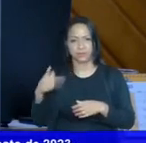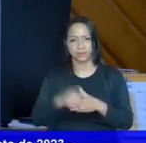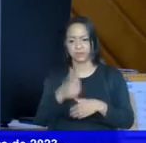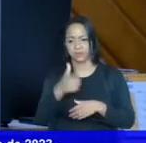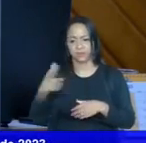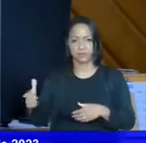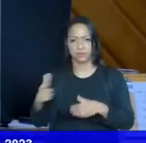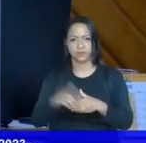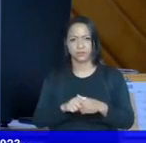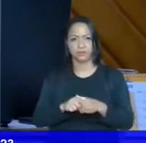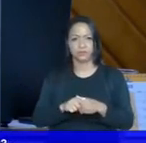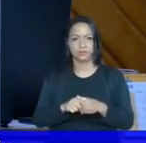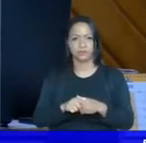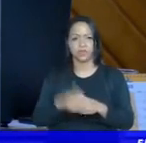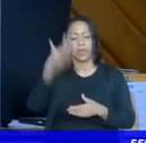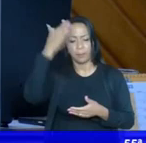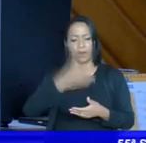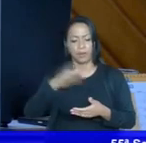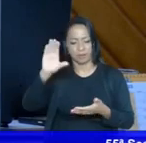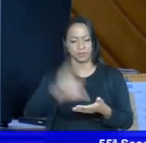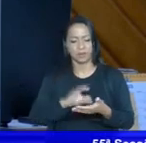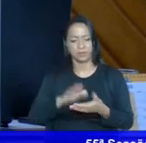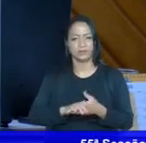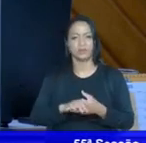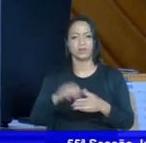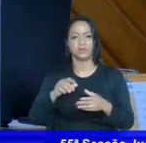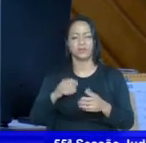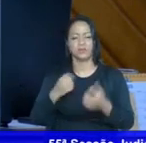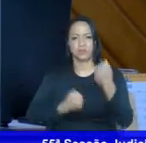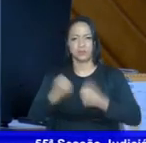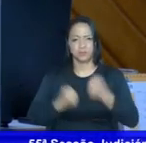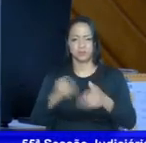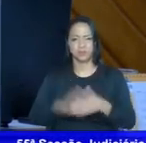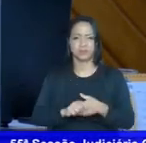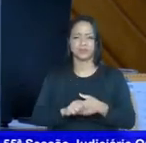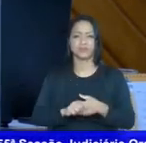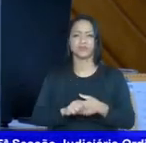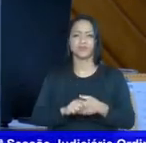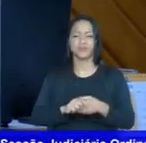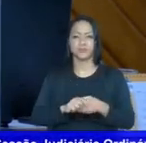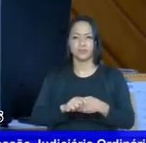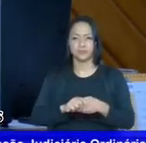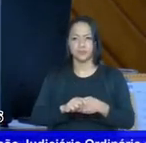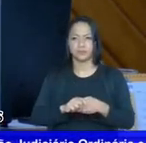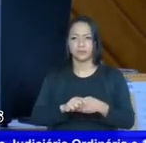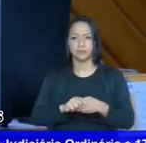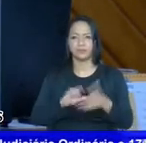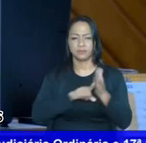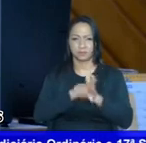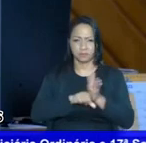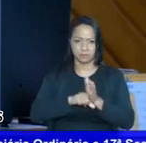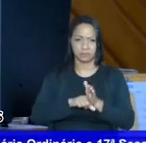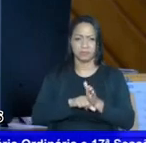houve que foi comprovada a propriedade. Noutra frente, verifico, e